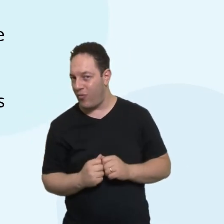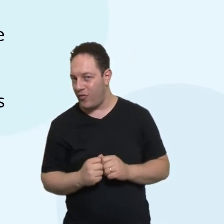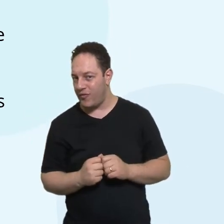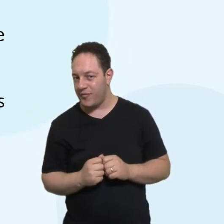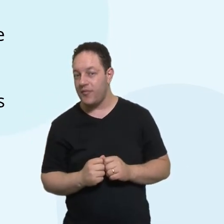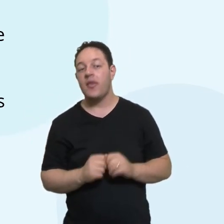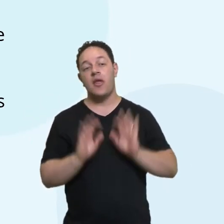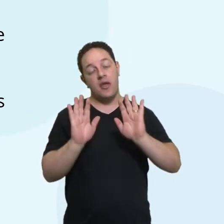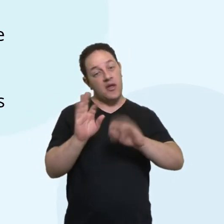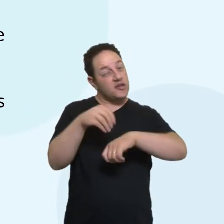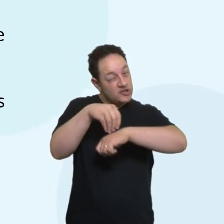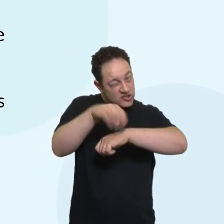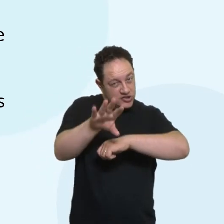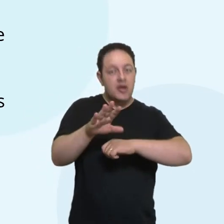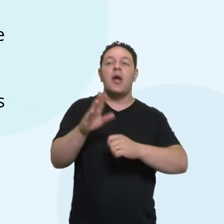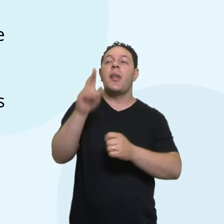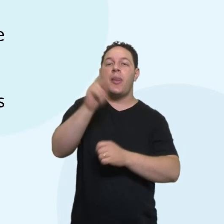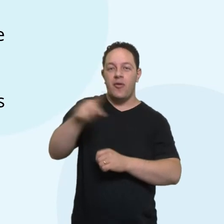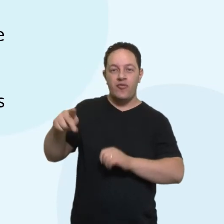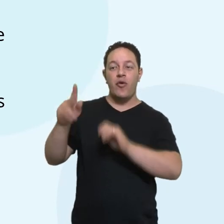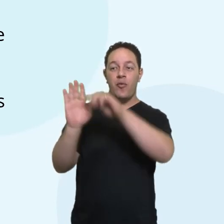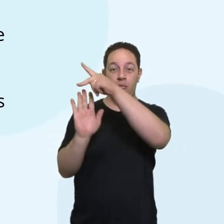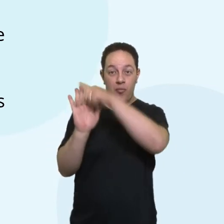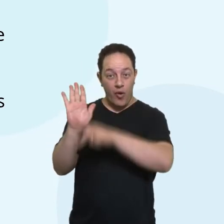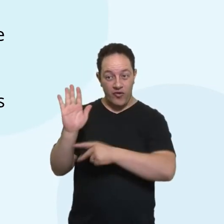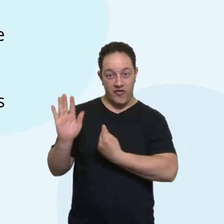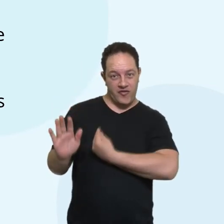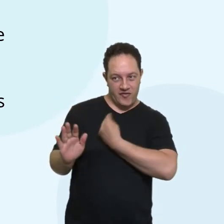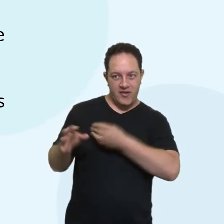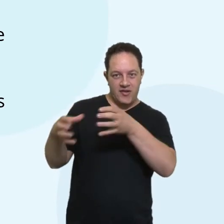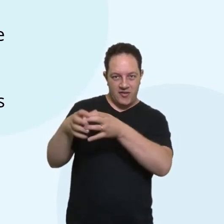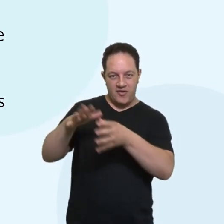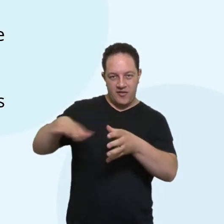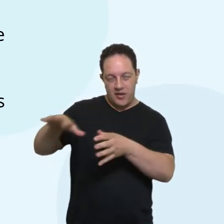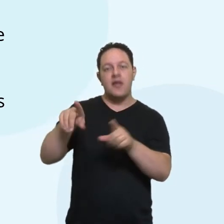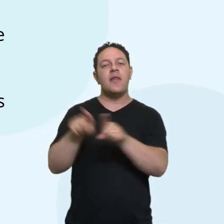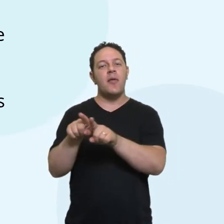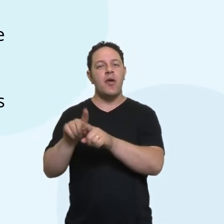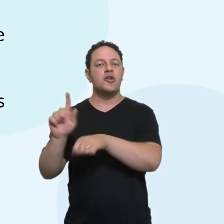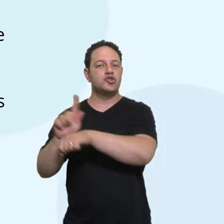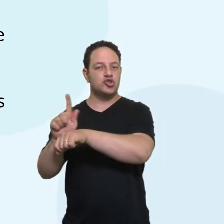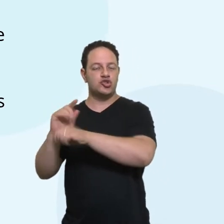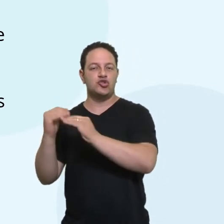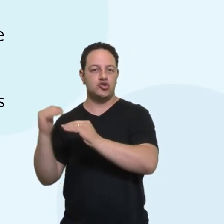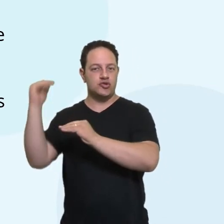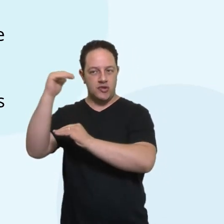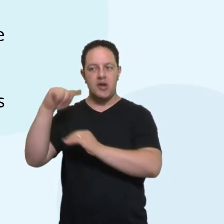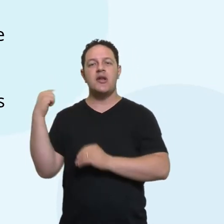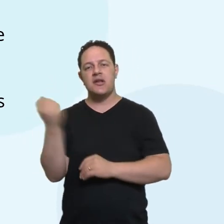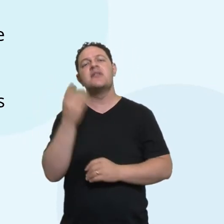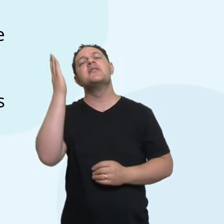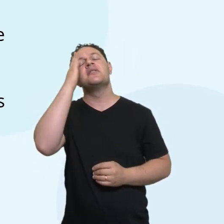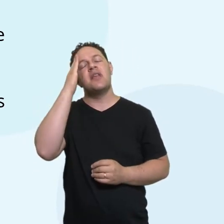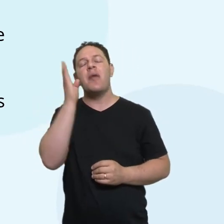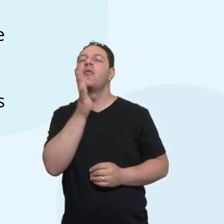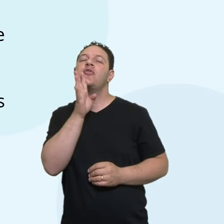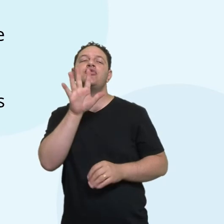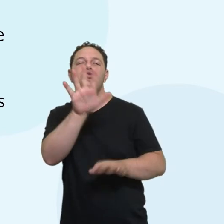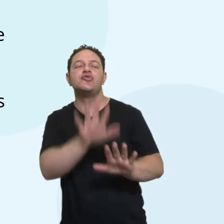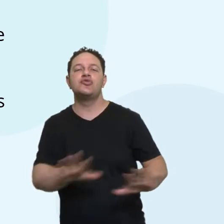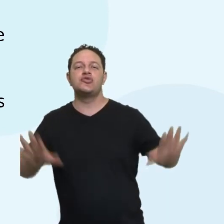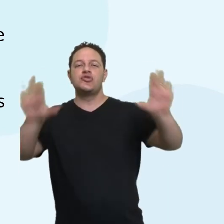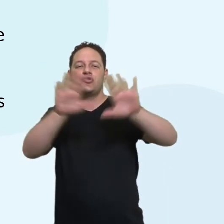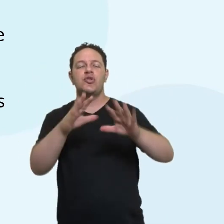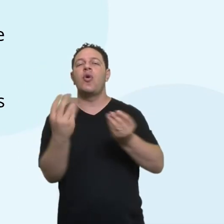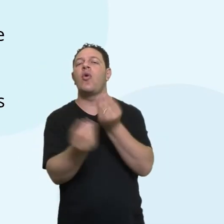dica para vocês né que os professores do projeto de vida né Bem como a equipe gestora né que tem também um conhecimento geral aí de